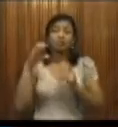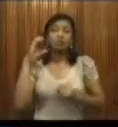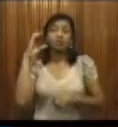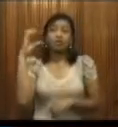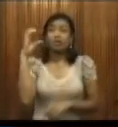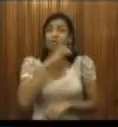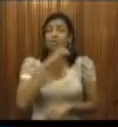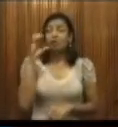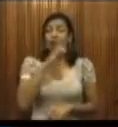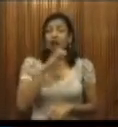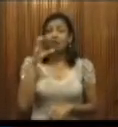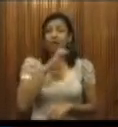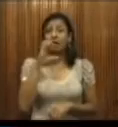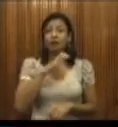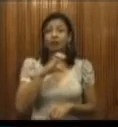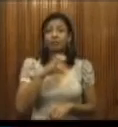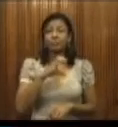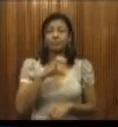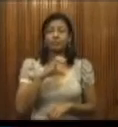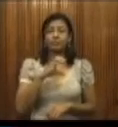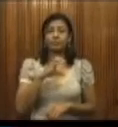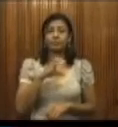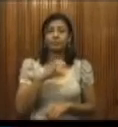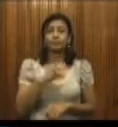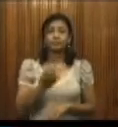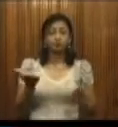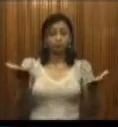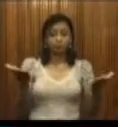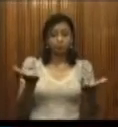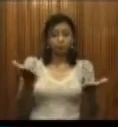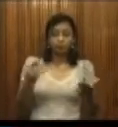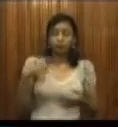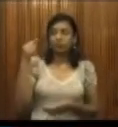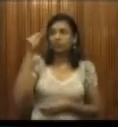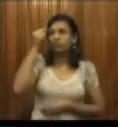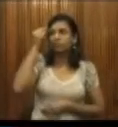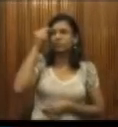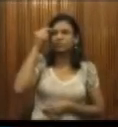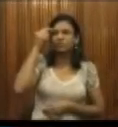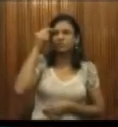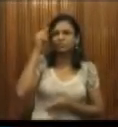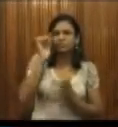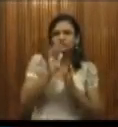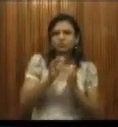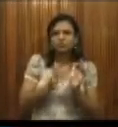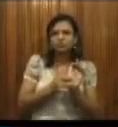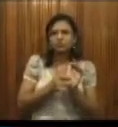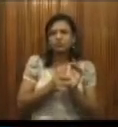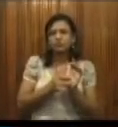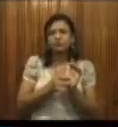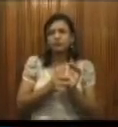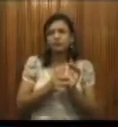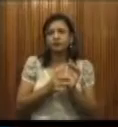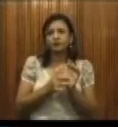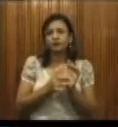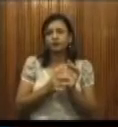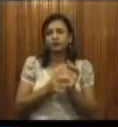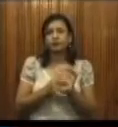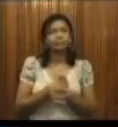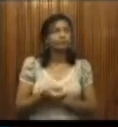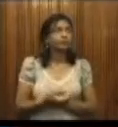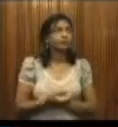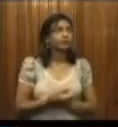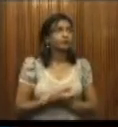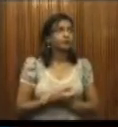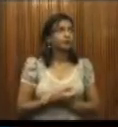até Jesus. Meus queridos, hoje quando nós pensamos em Jesus, a nossa compreensão de Jesus é tremenda, porque a gente